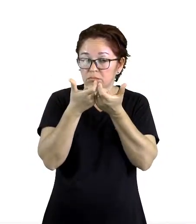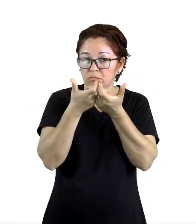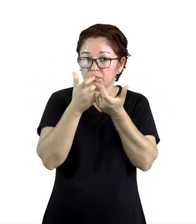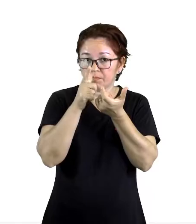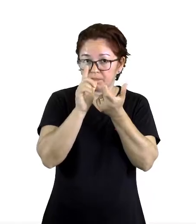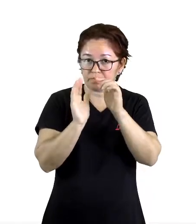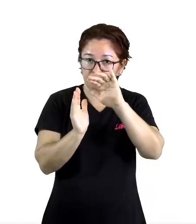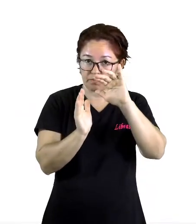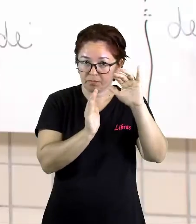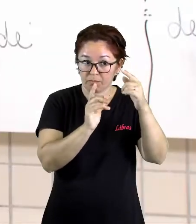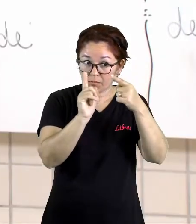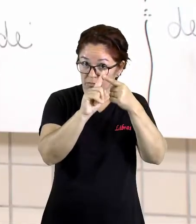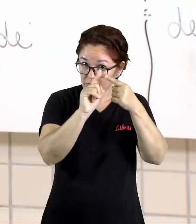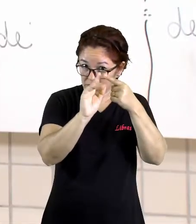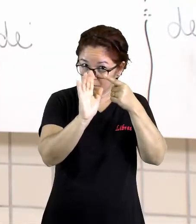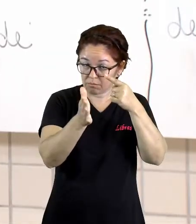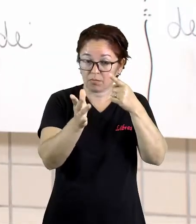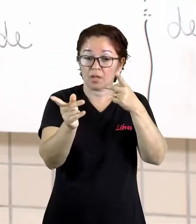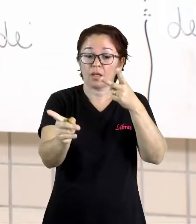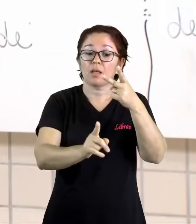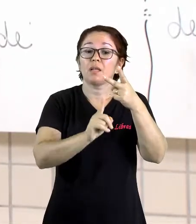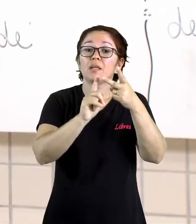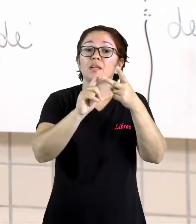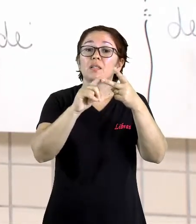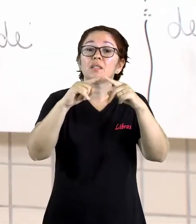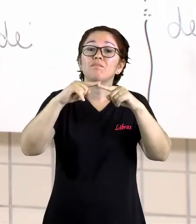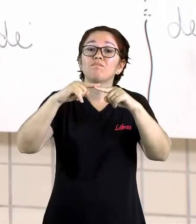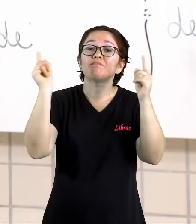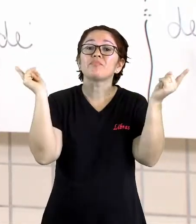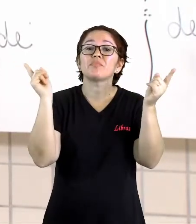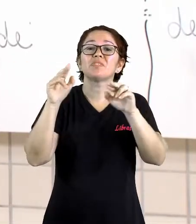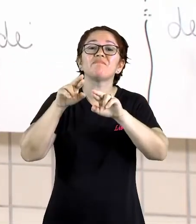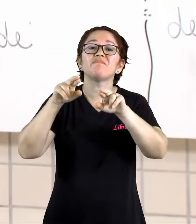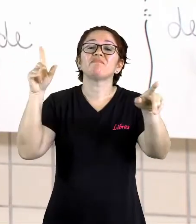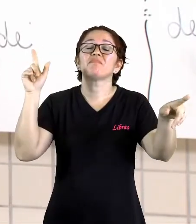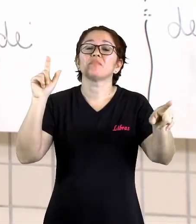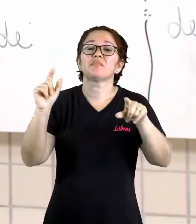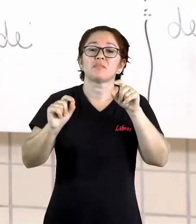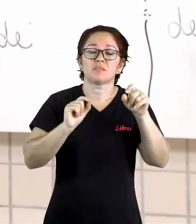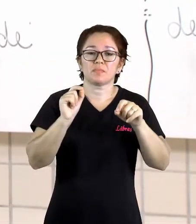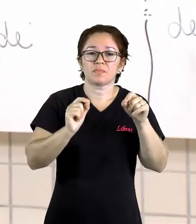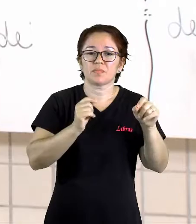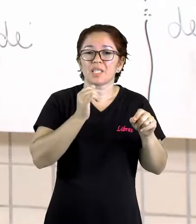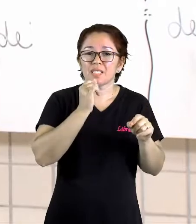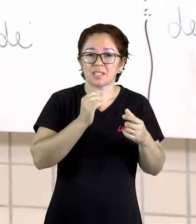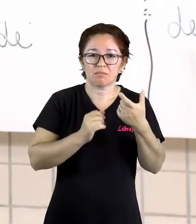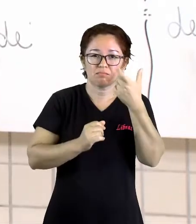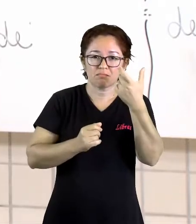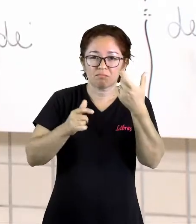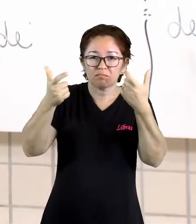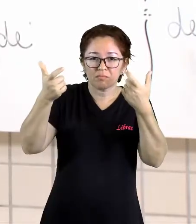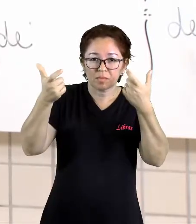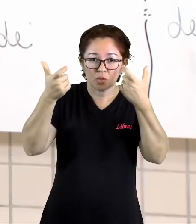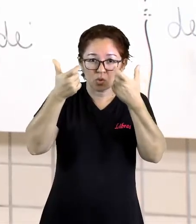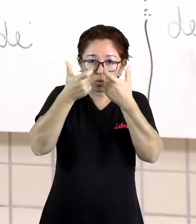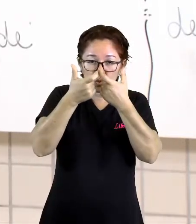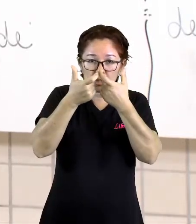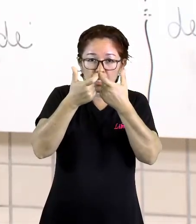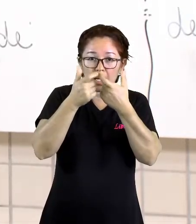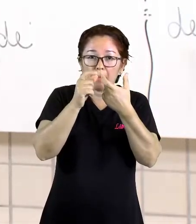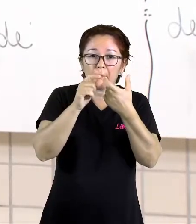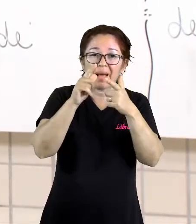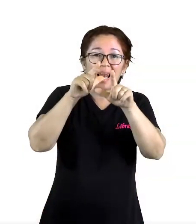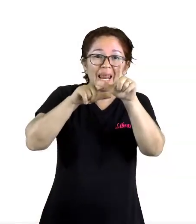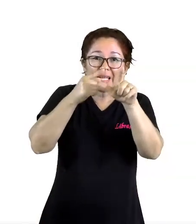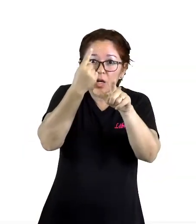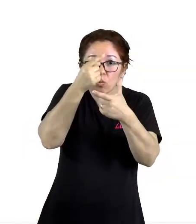de contração, vai ocorrer a perda de som. Olha,